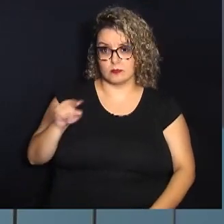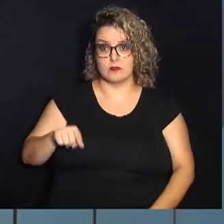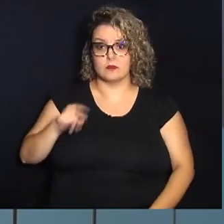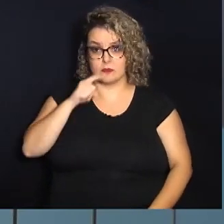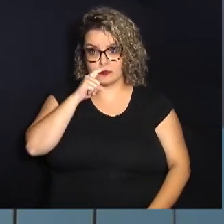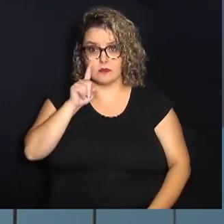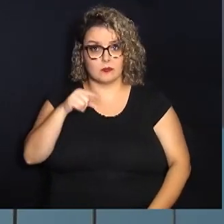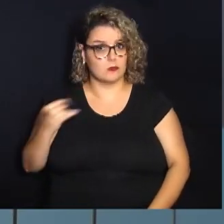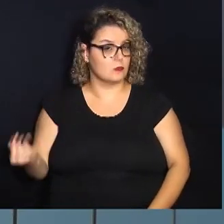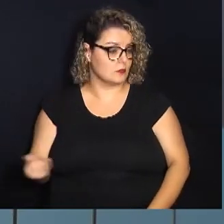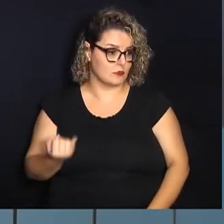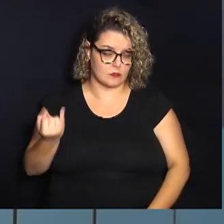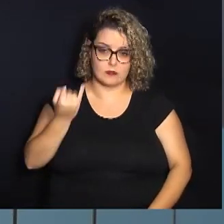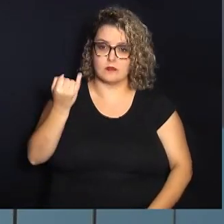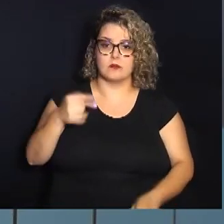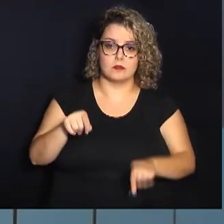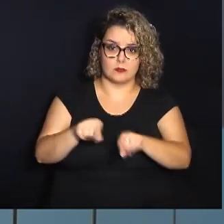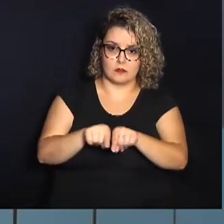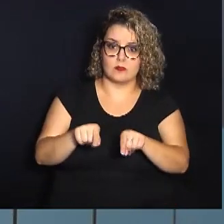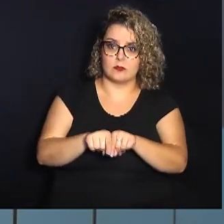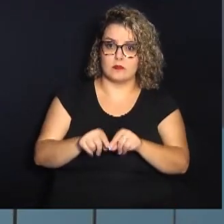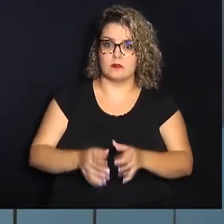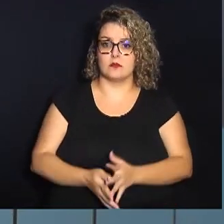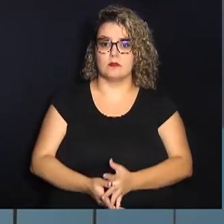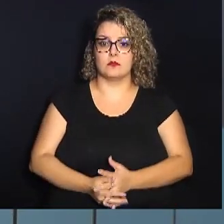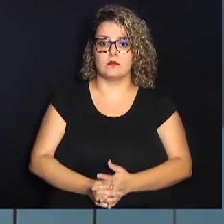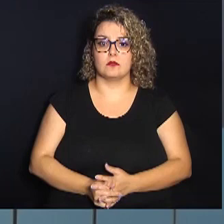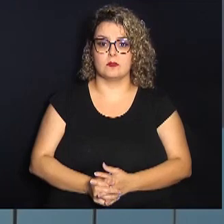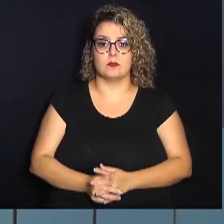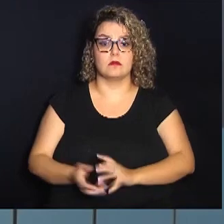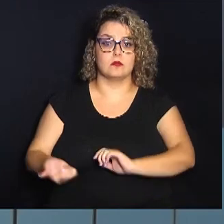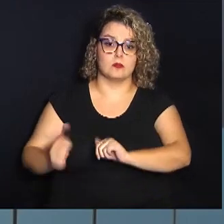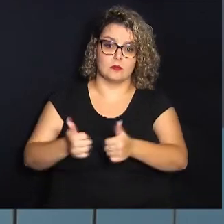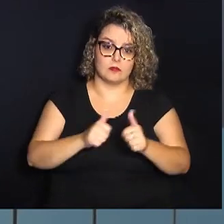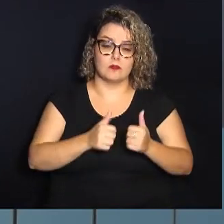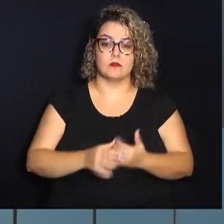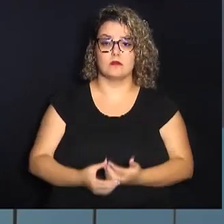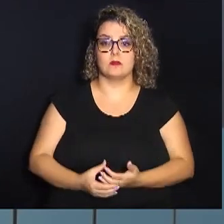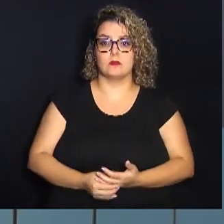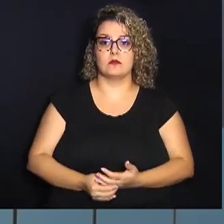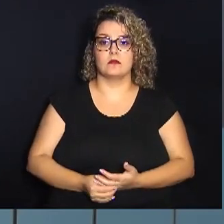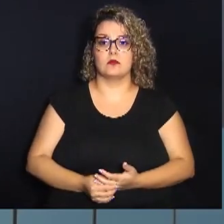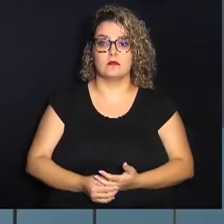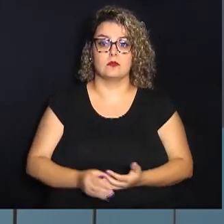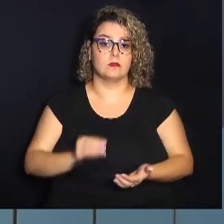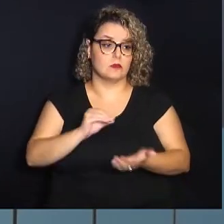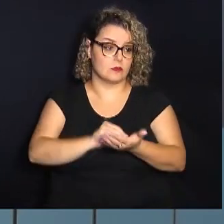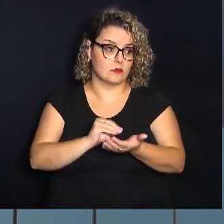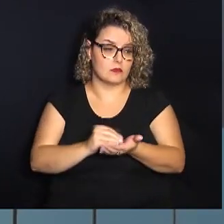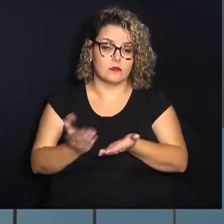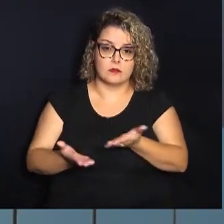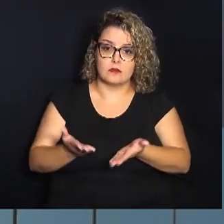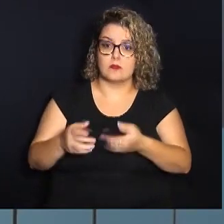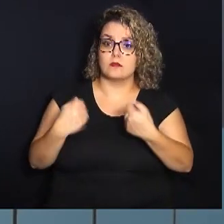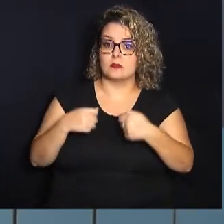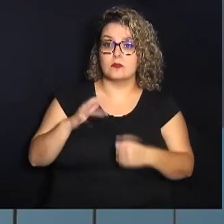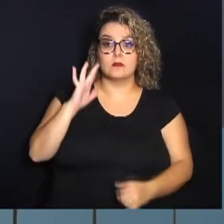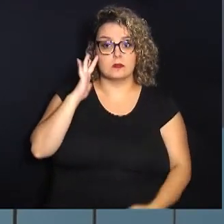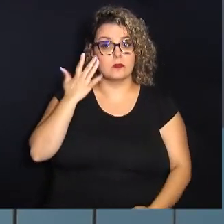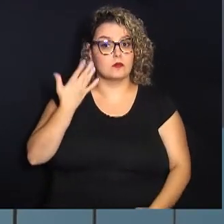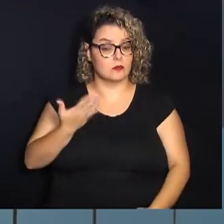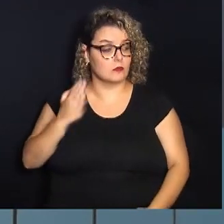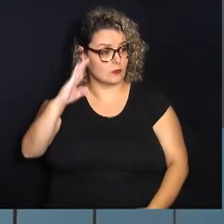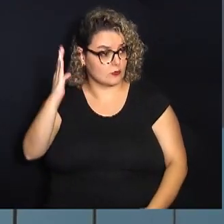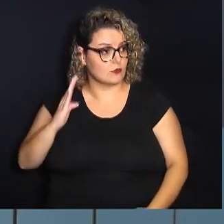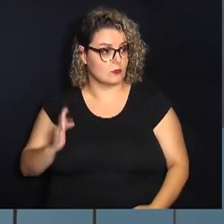extremamente importante e também é um ponto a se avaliar, né, a falta dos cuidados necessários, mas eu acho que o Brasil como